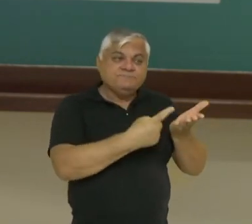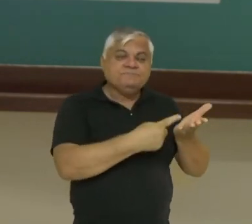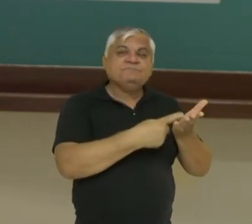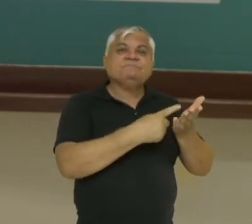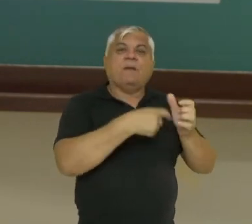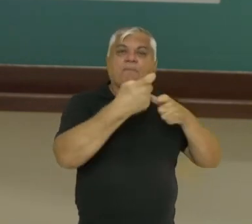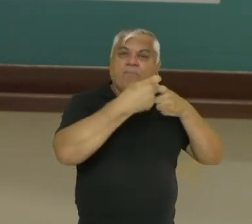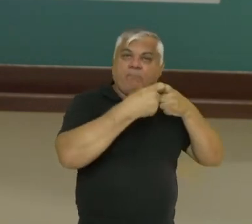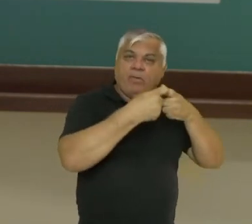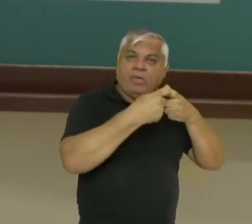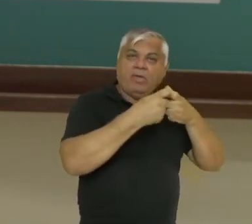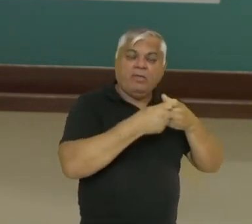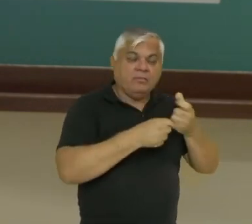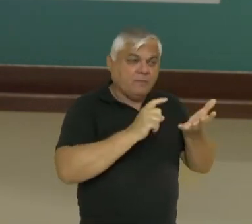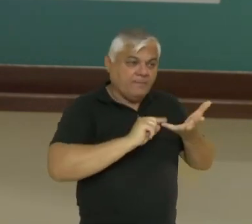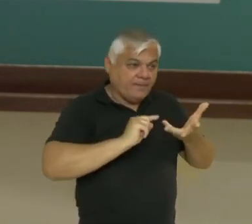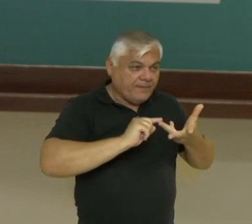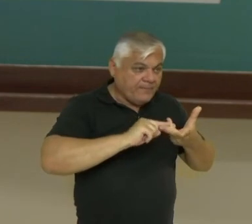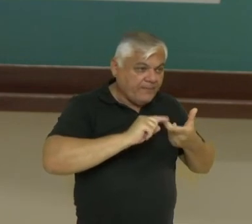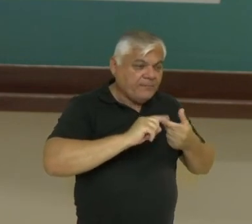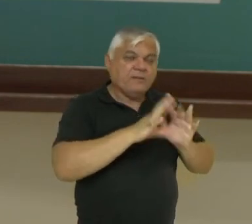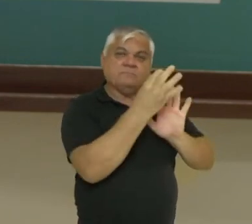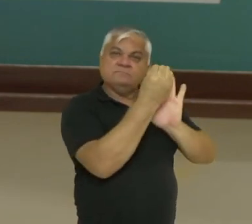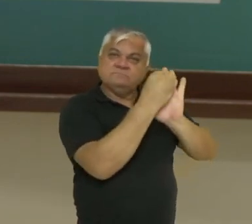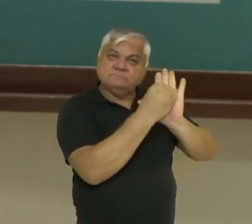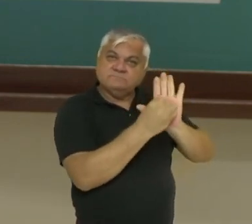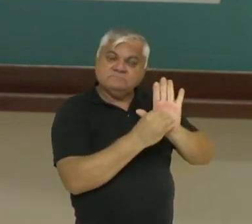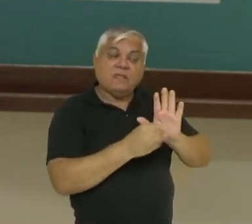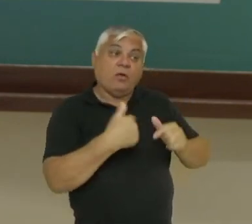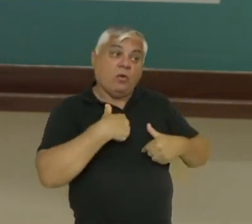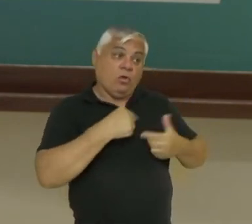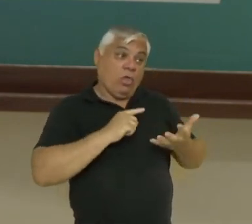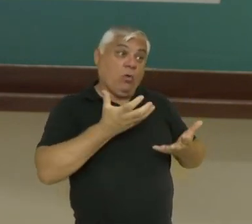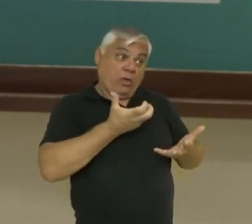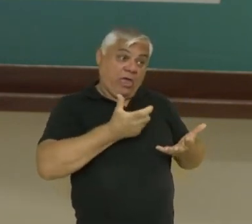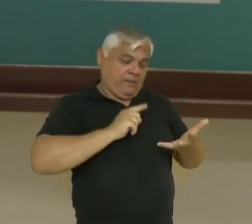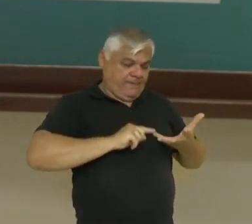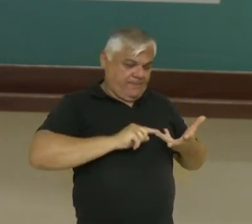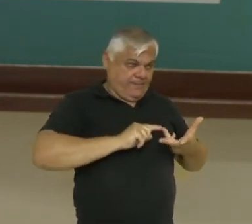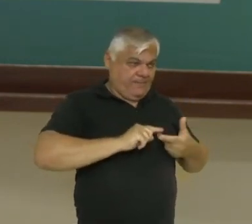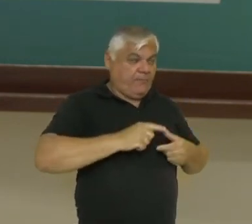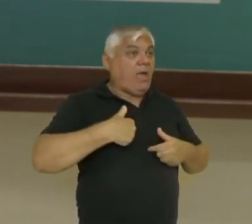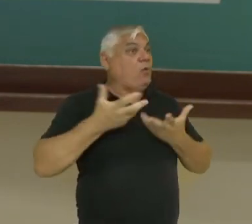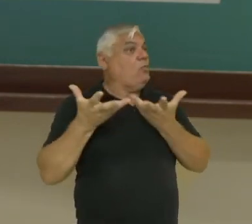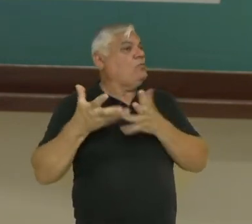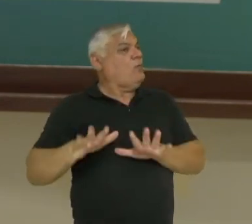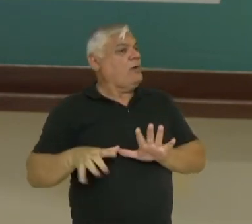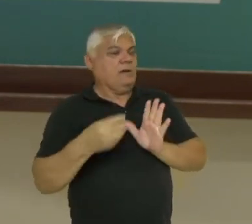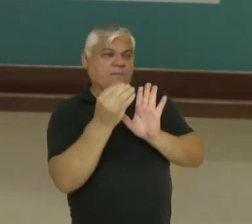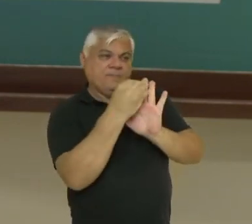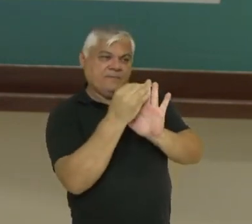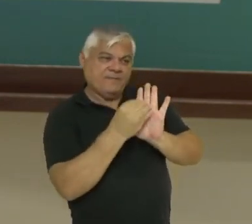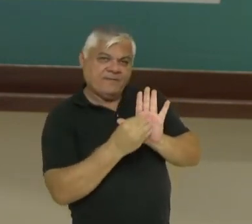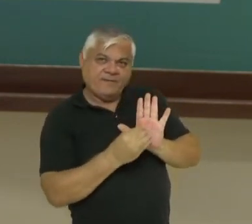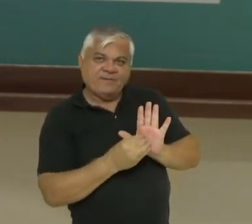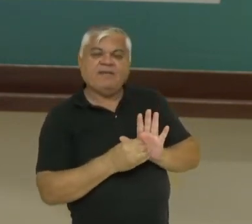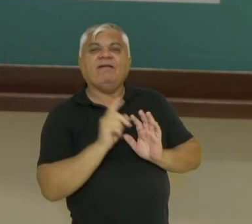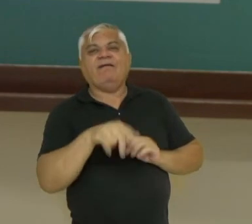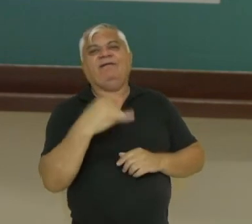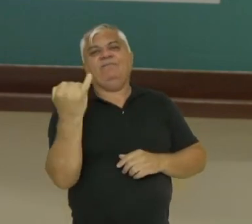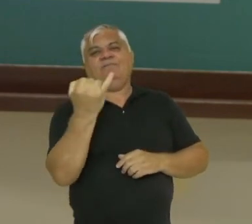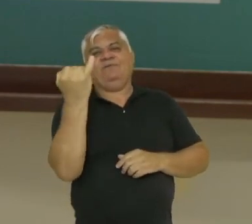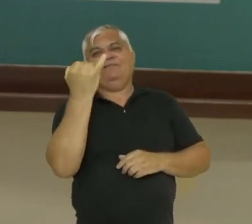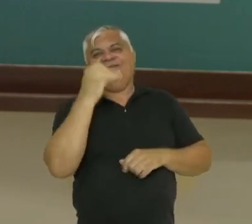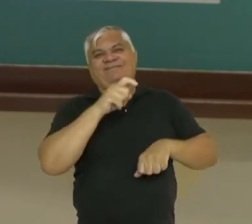que você gostaria, o que você não gostaria que fizessem com você, principalmente com essa criança no momento do parto, é